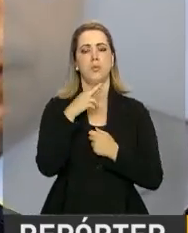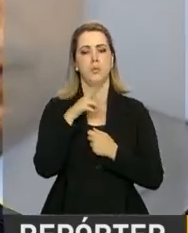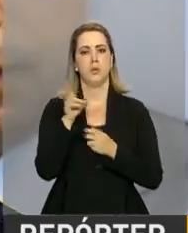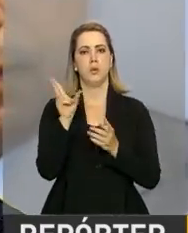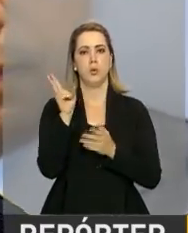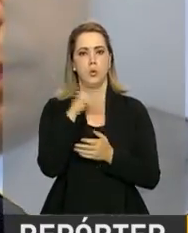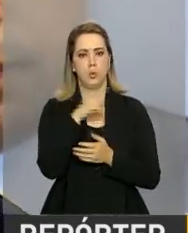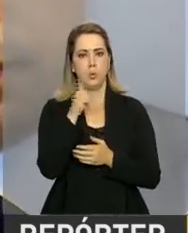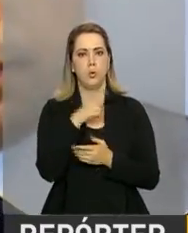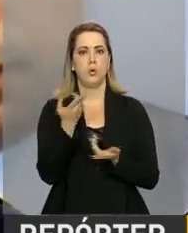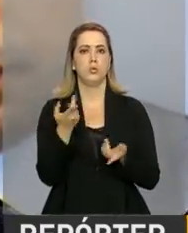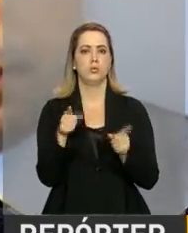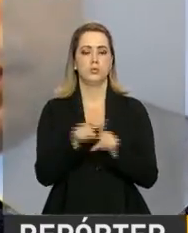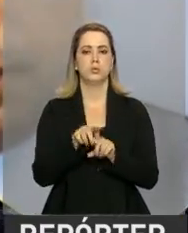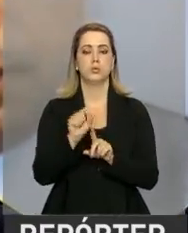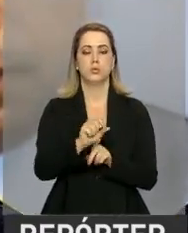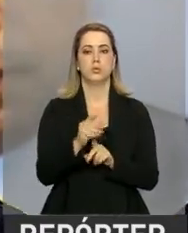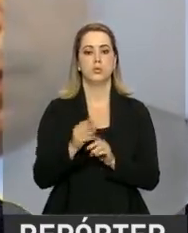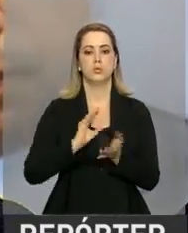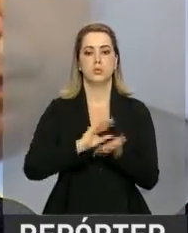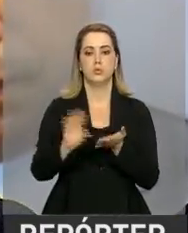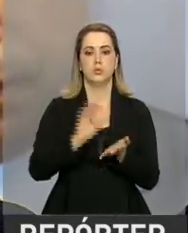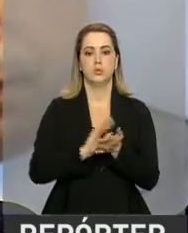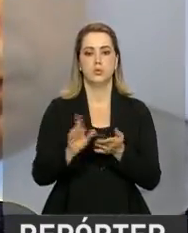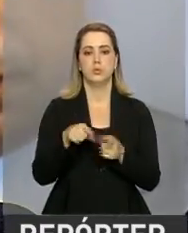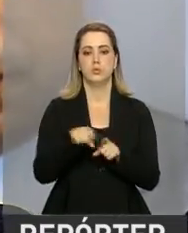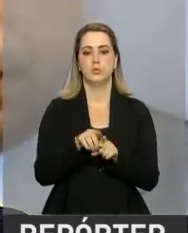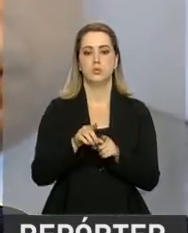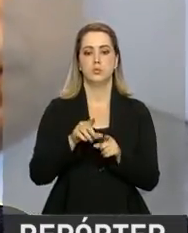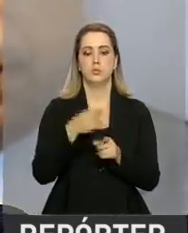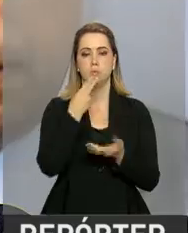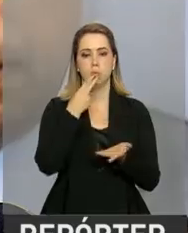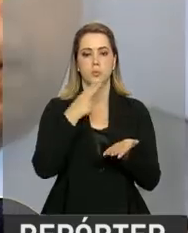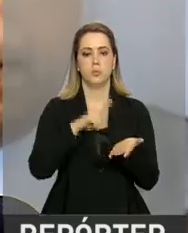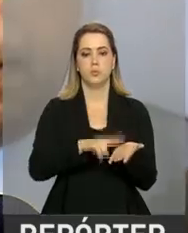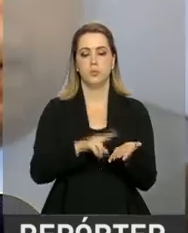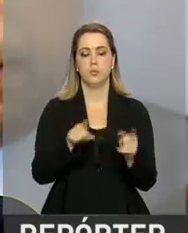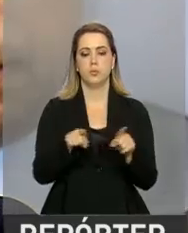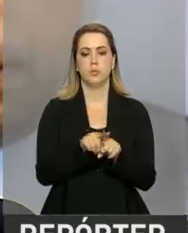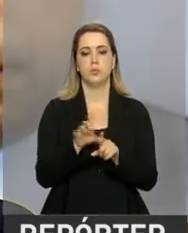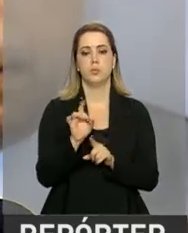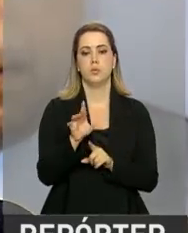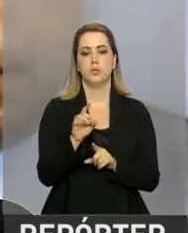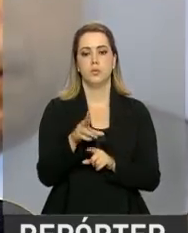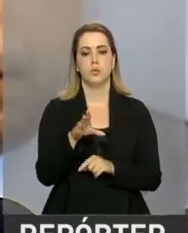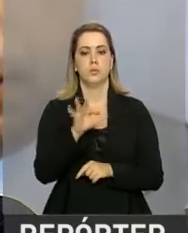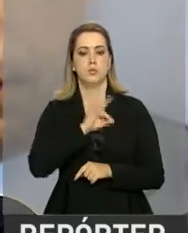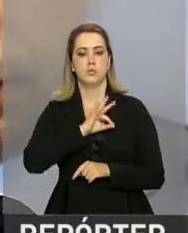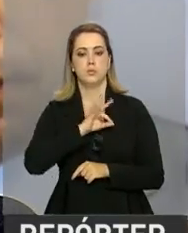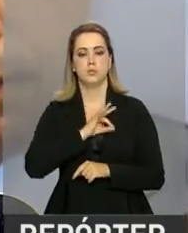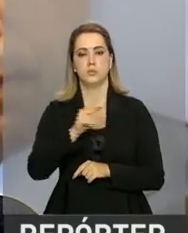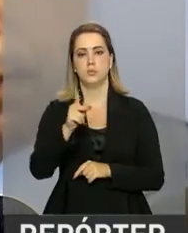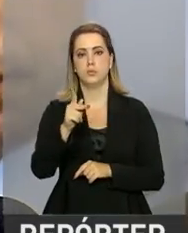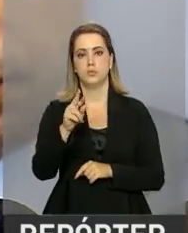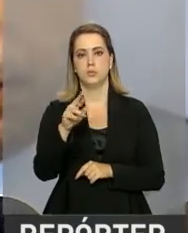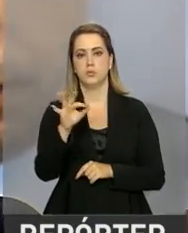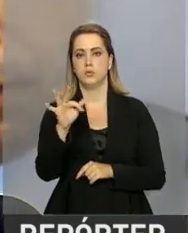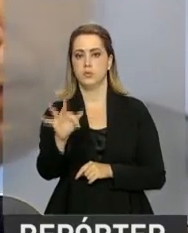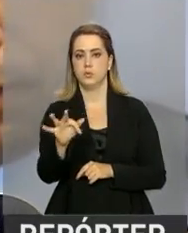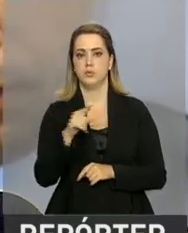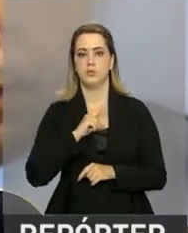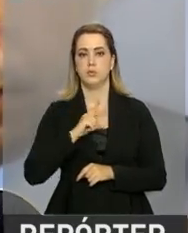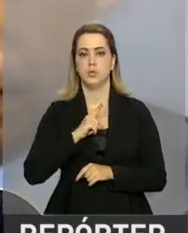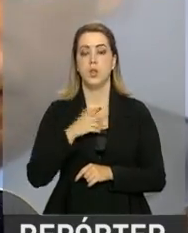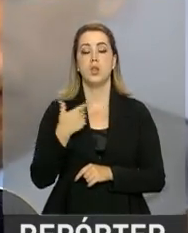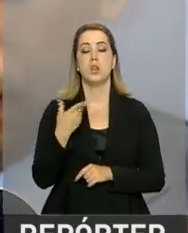relação a à as multas encaminhar através do correio né E só a polícia rodova federal ela ela tem